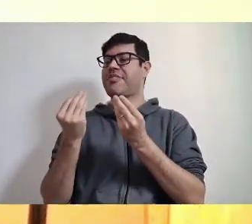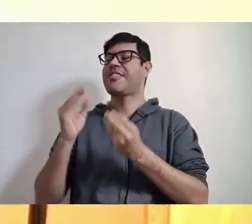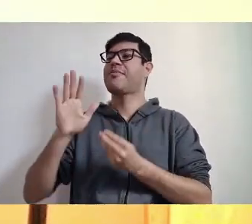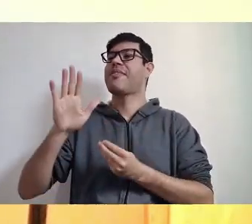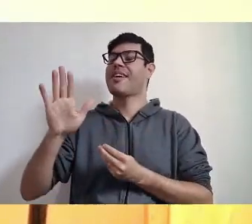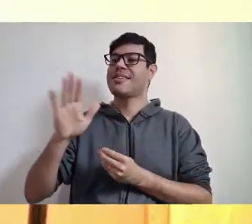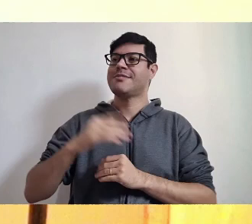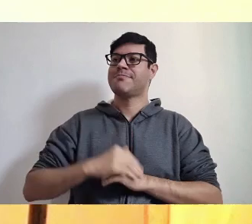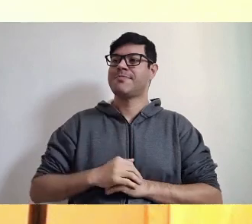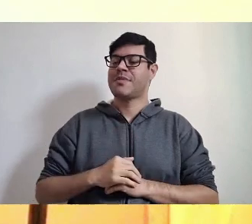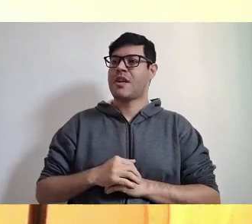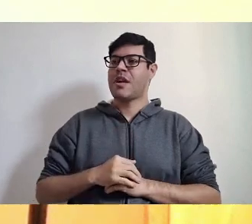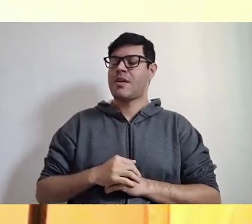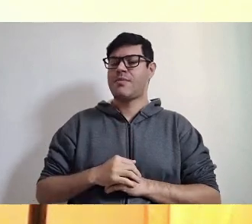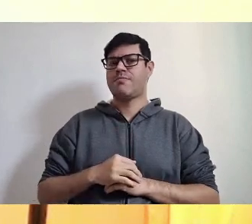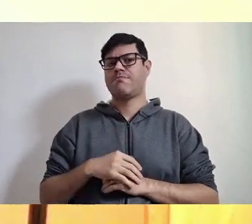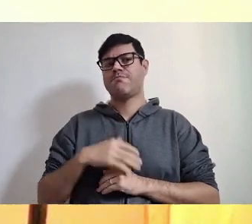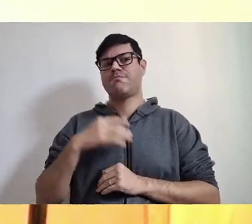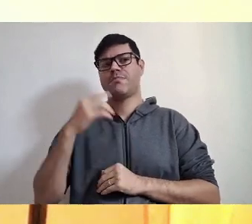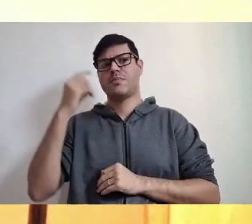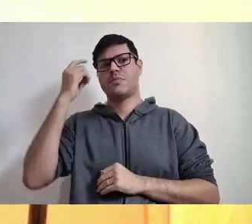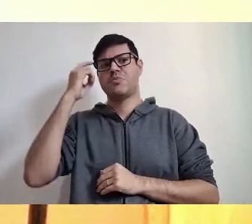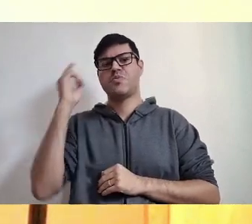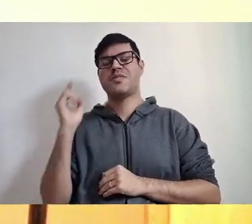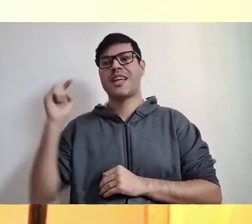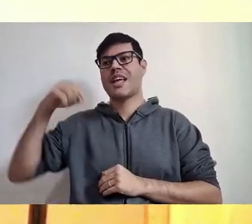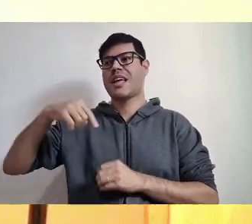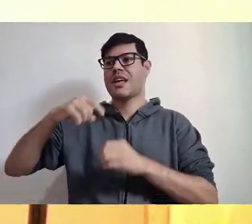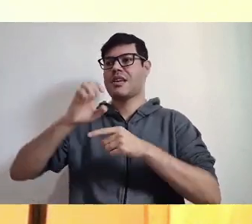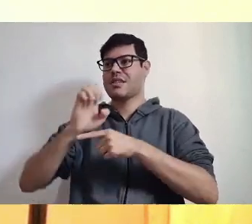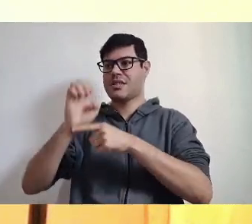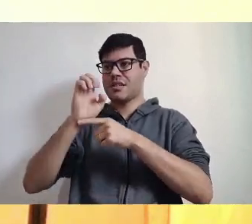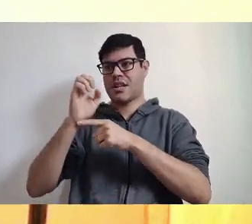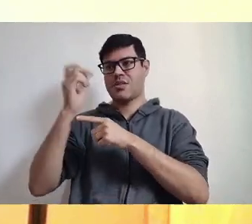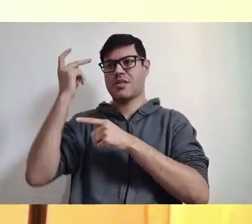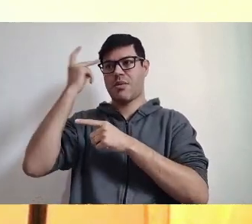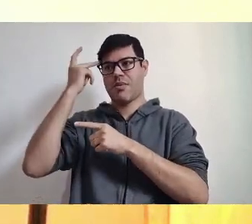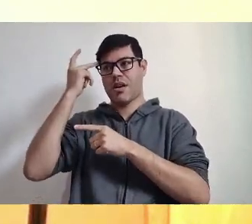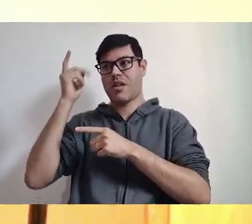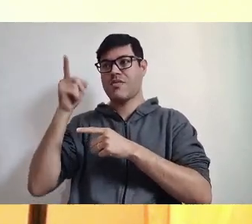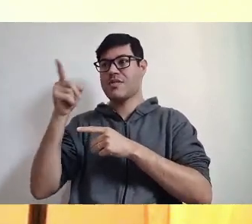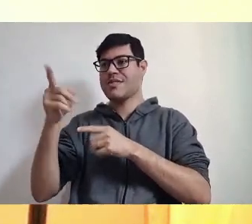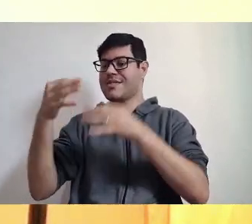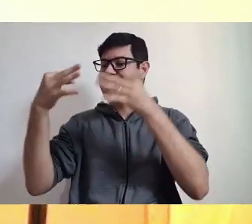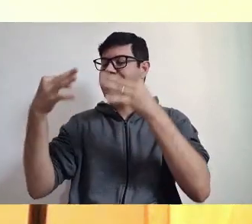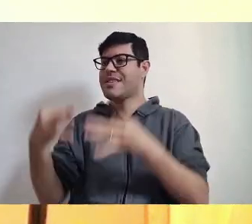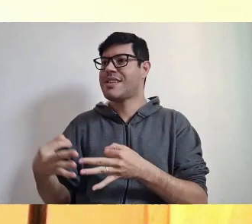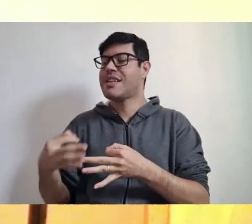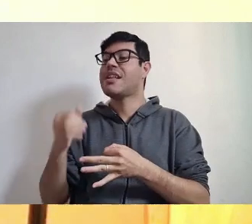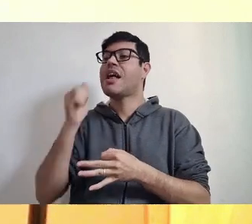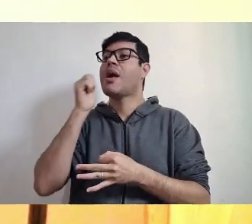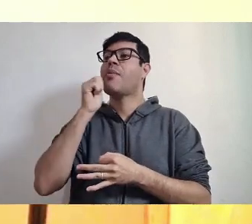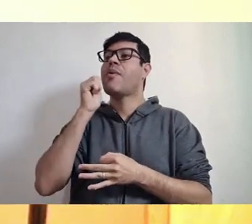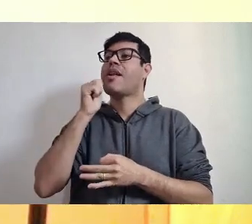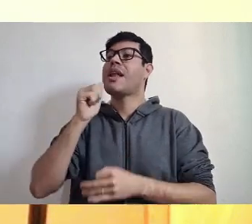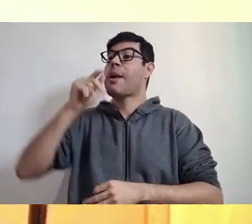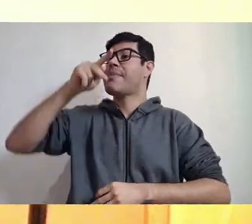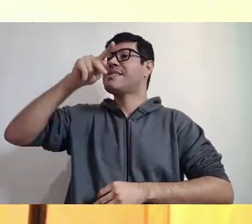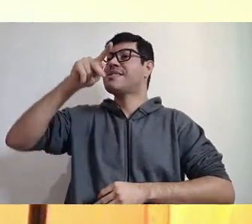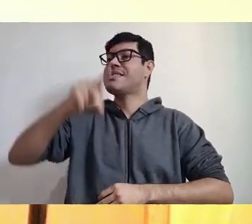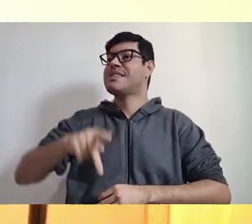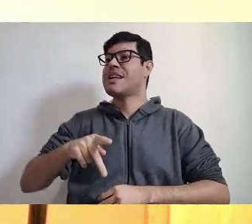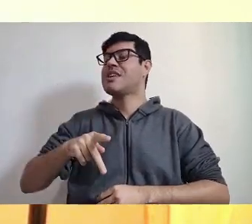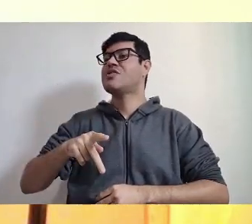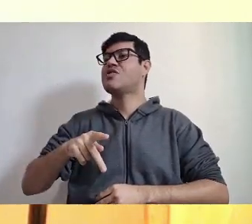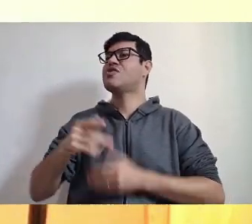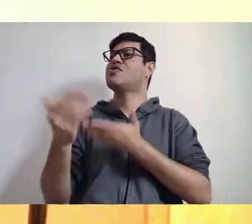tenha sido, não sei se no estado de São Paulo ou não, mas em Araras com certeza você foi a presidente mais jovem a